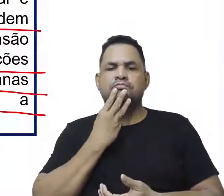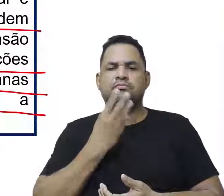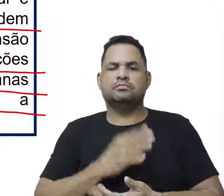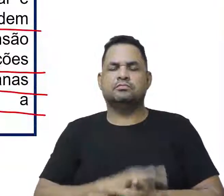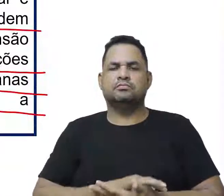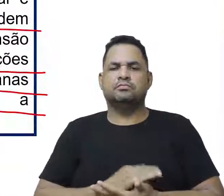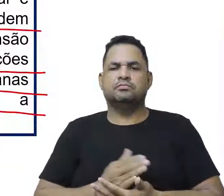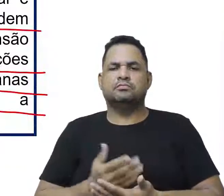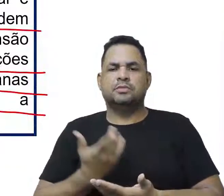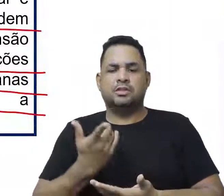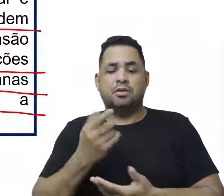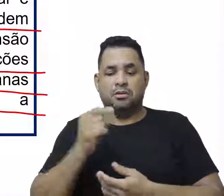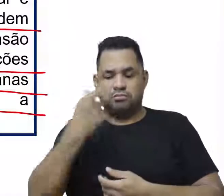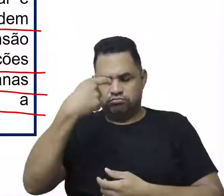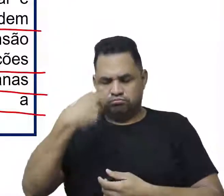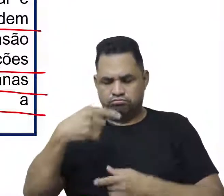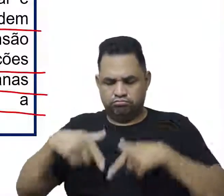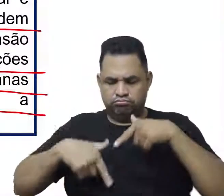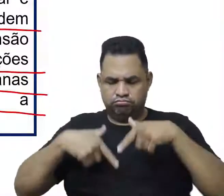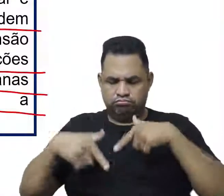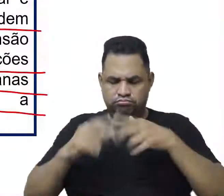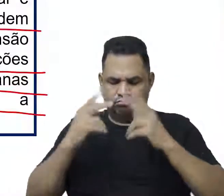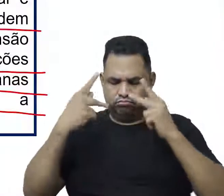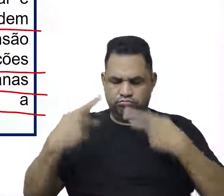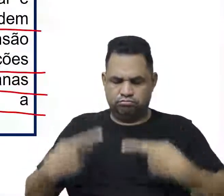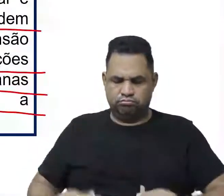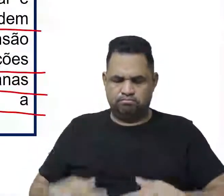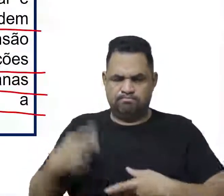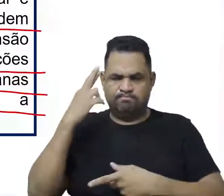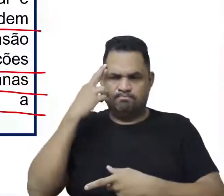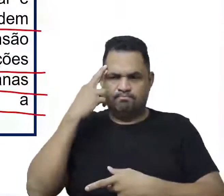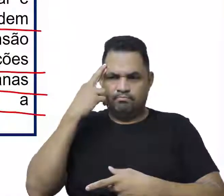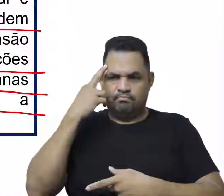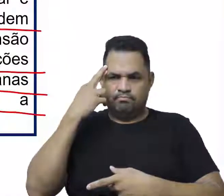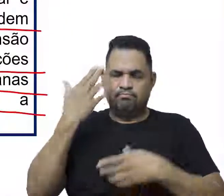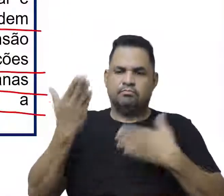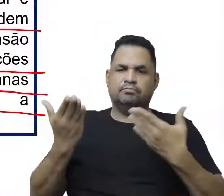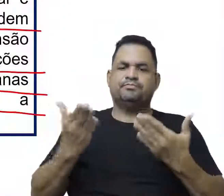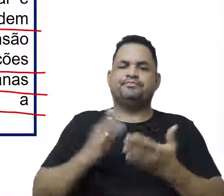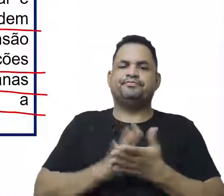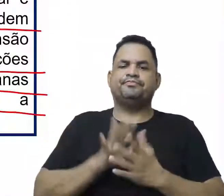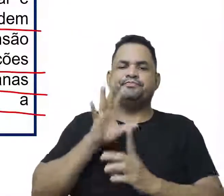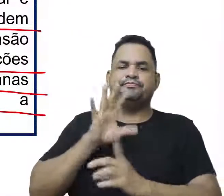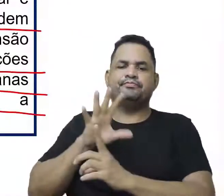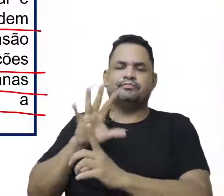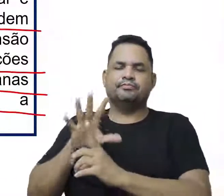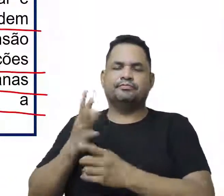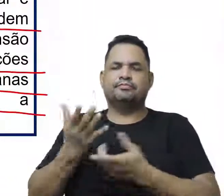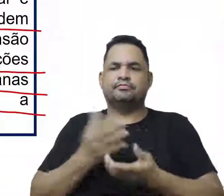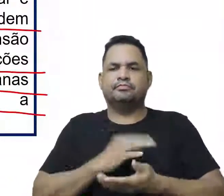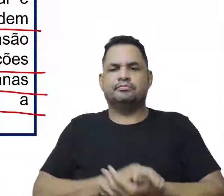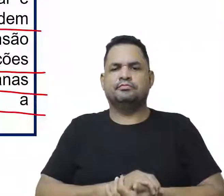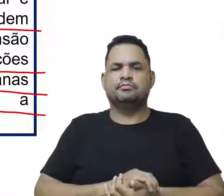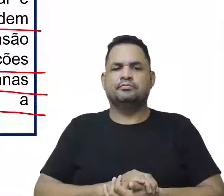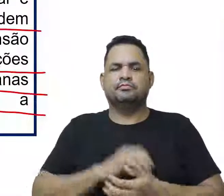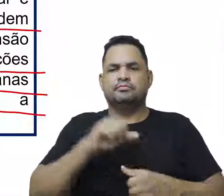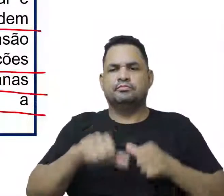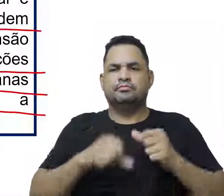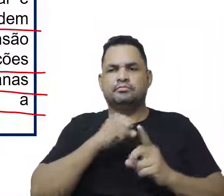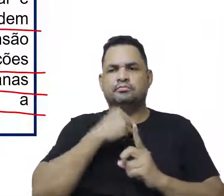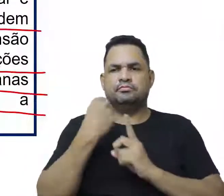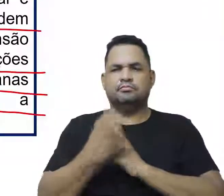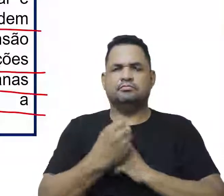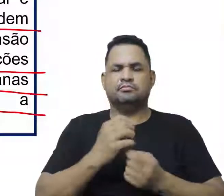para as ações humanas as ações Racionais humanas que impulsionam aí essa